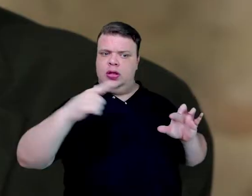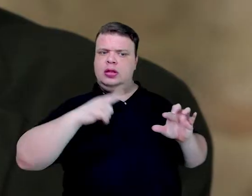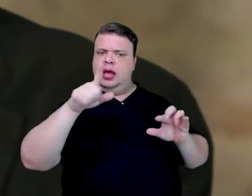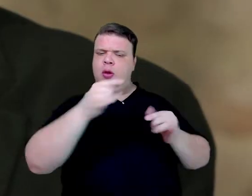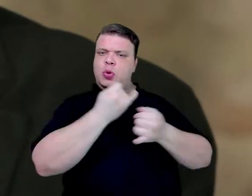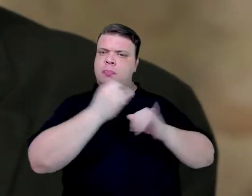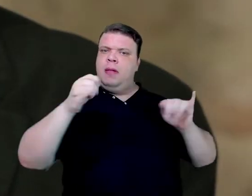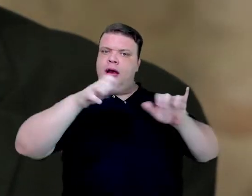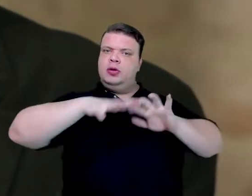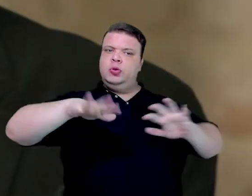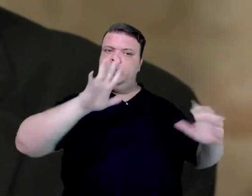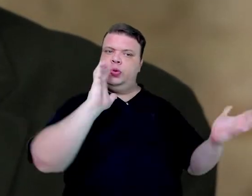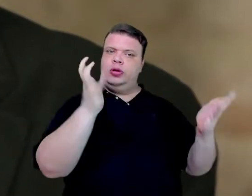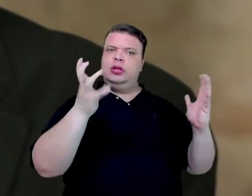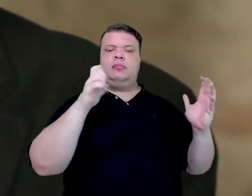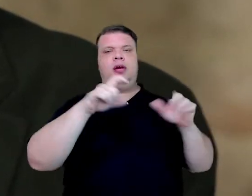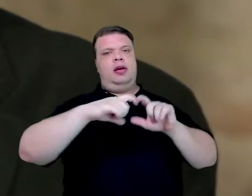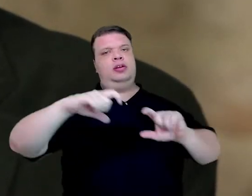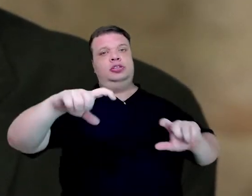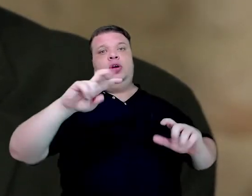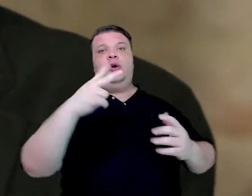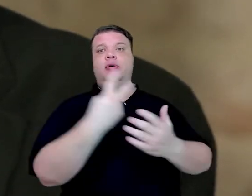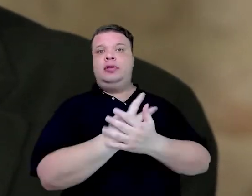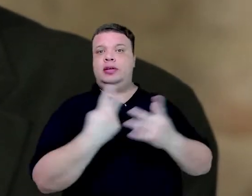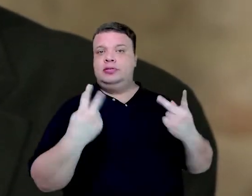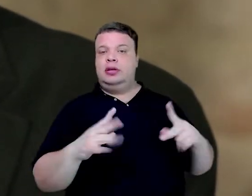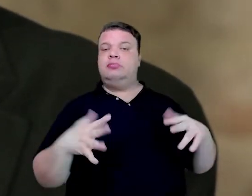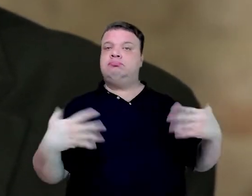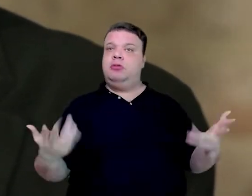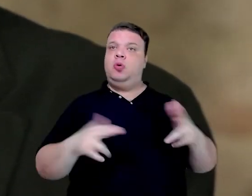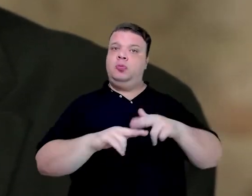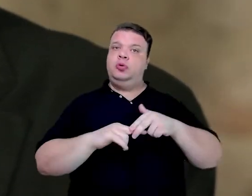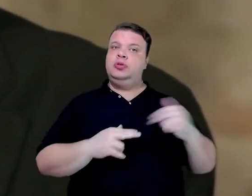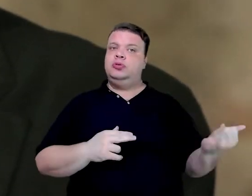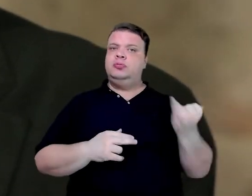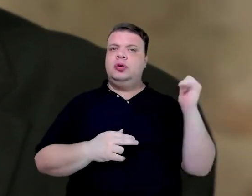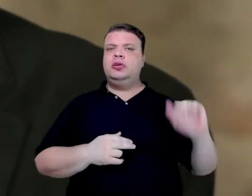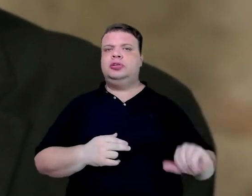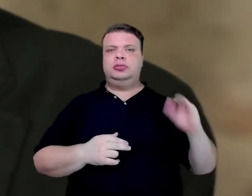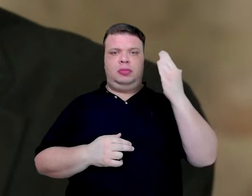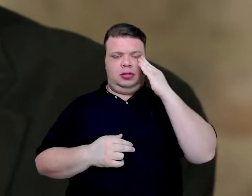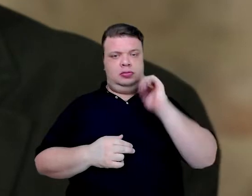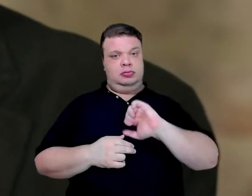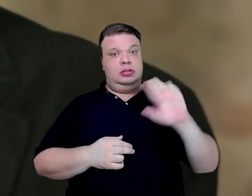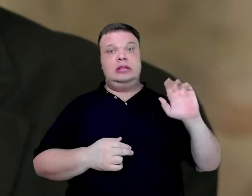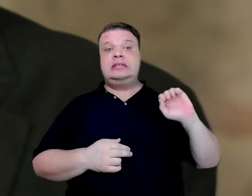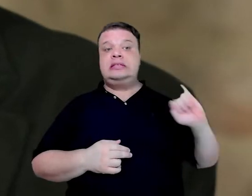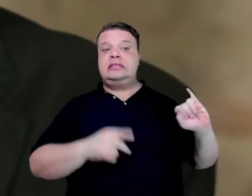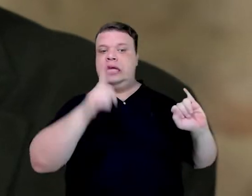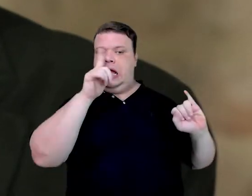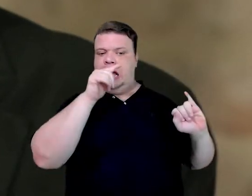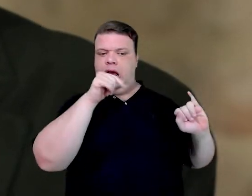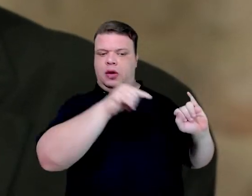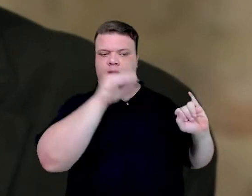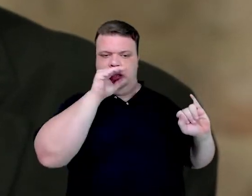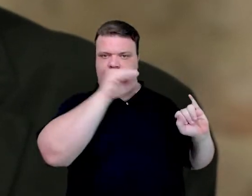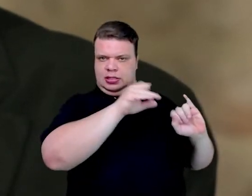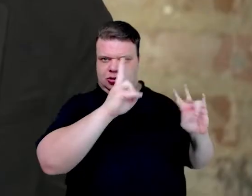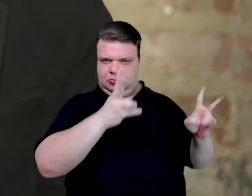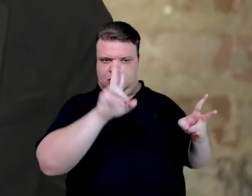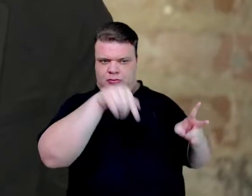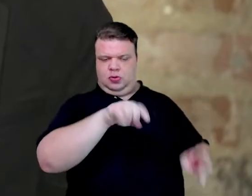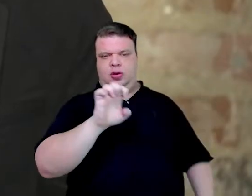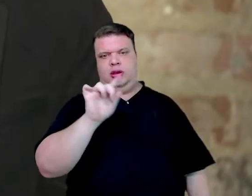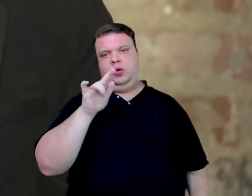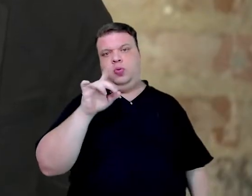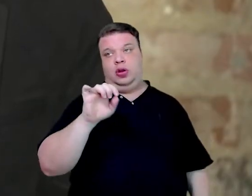especificamente. Então, essas correntes têm um elevado impacto no clima das regiões pelas quais circulam. Por isso que é importante entendê-las, né?